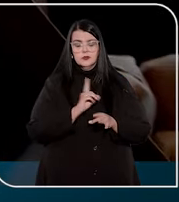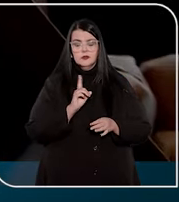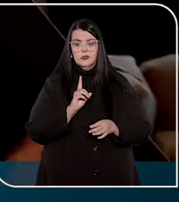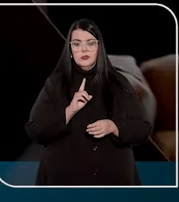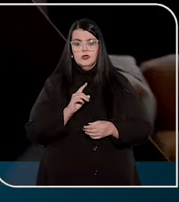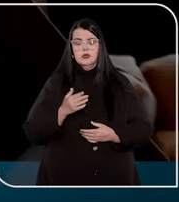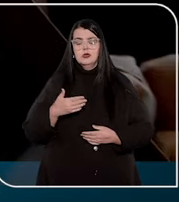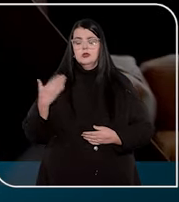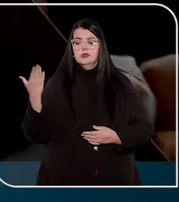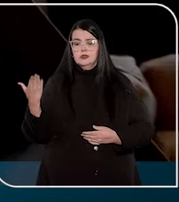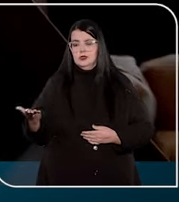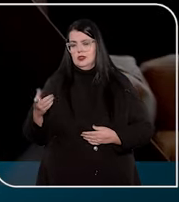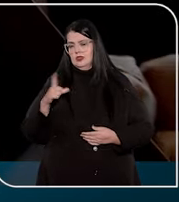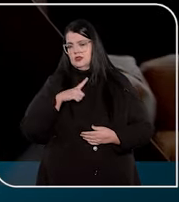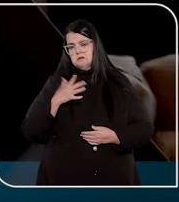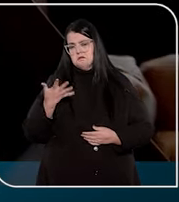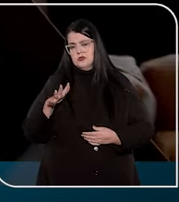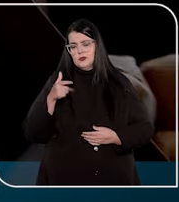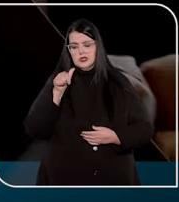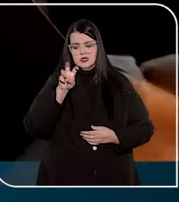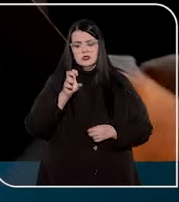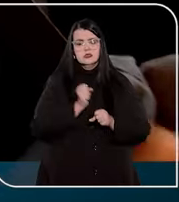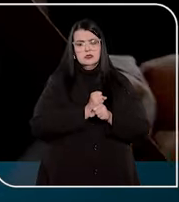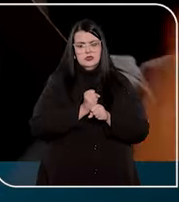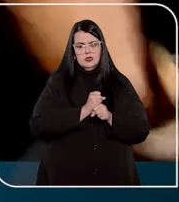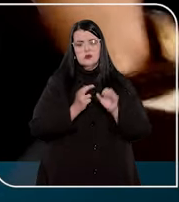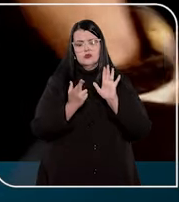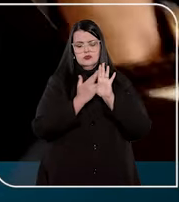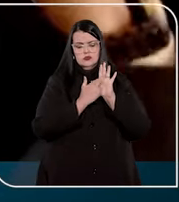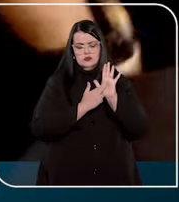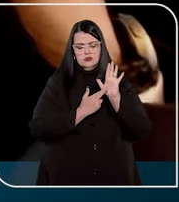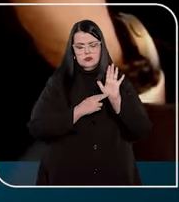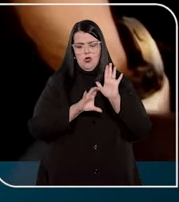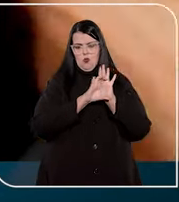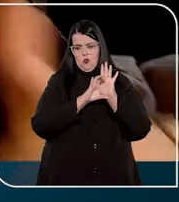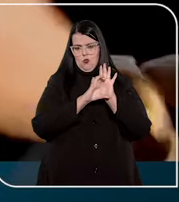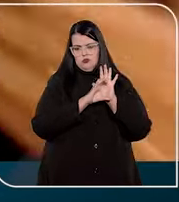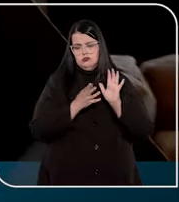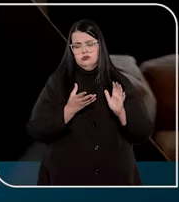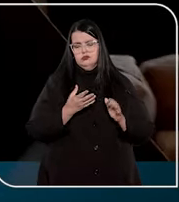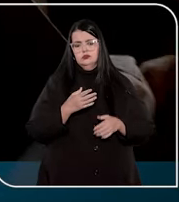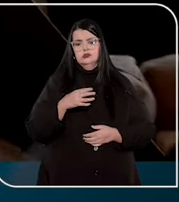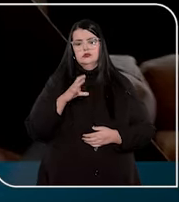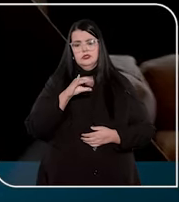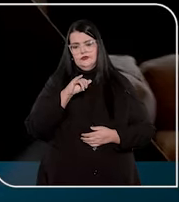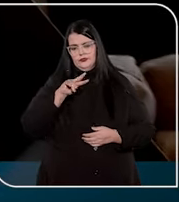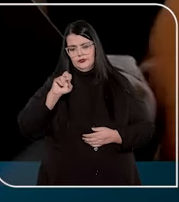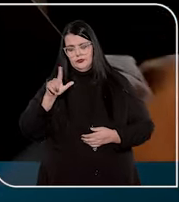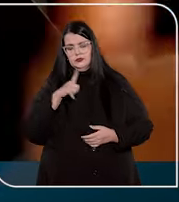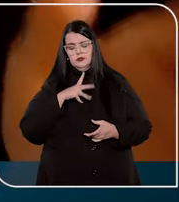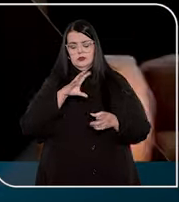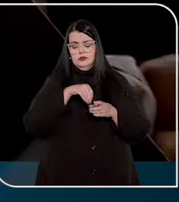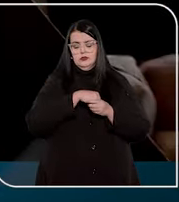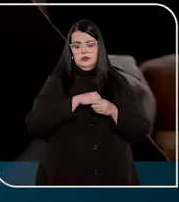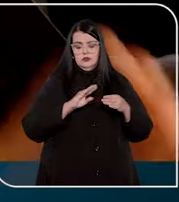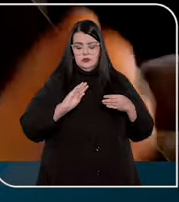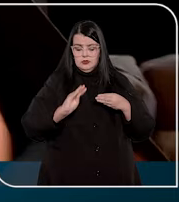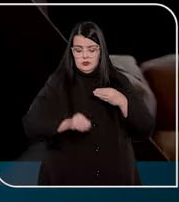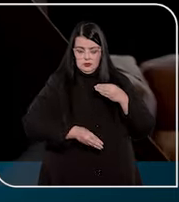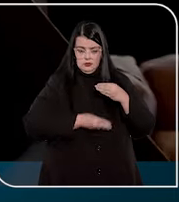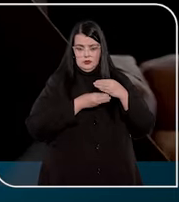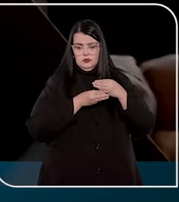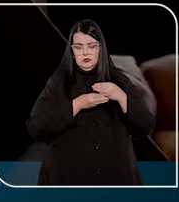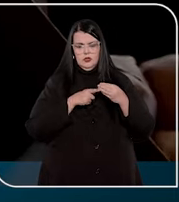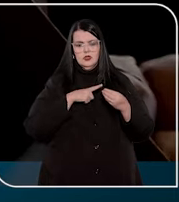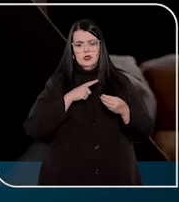vai me ajudar. Talvez uns 15 anos que isso foi regulamentado no Código de Processo Civil antigo, regulamentando o dispositivo da emenda, que esse ano